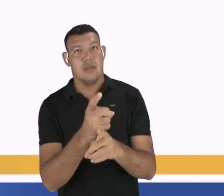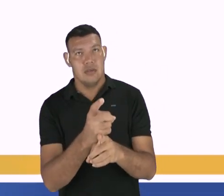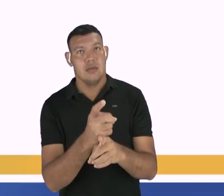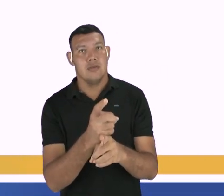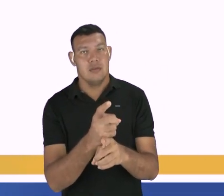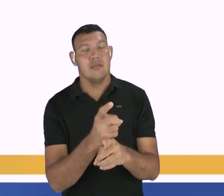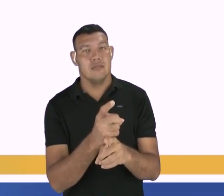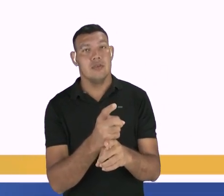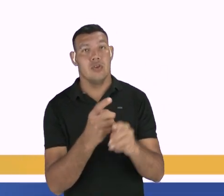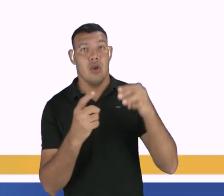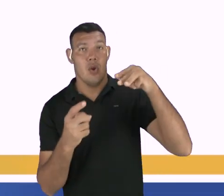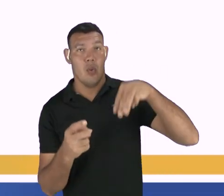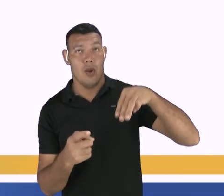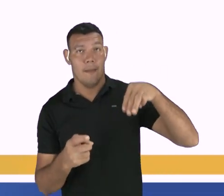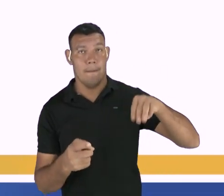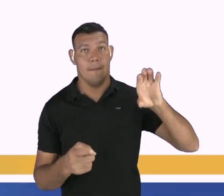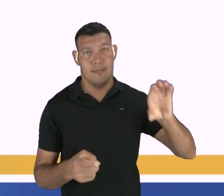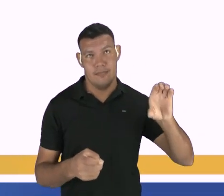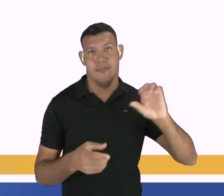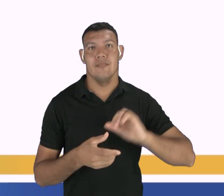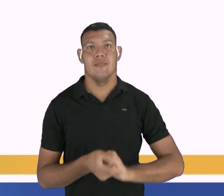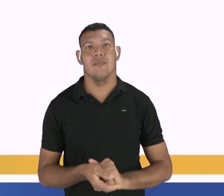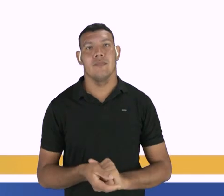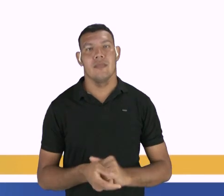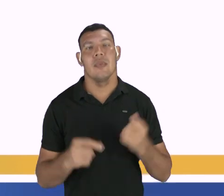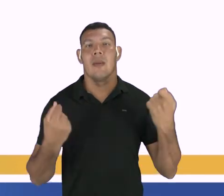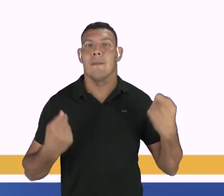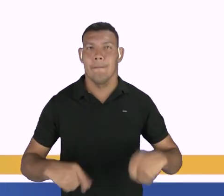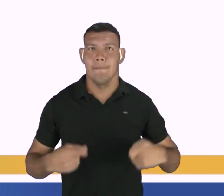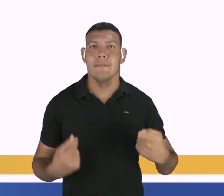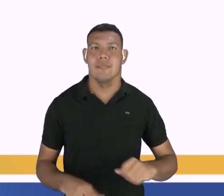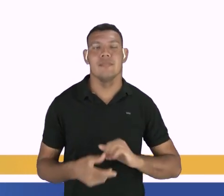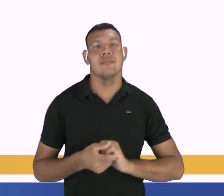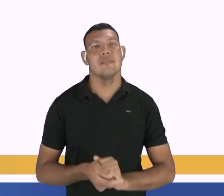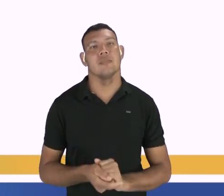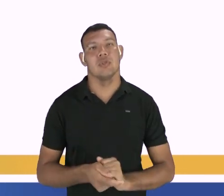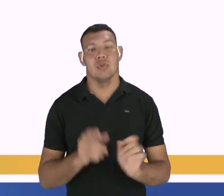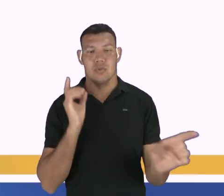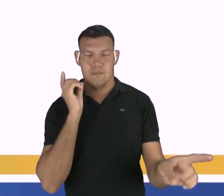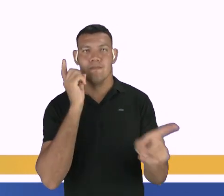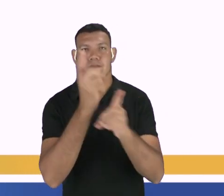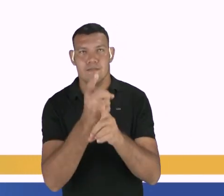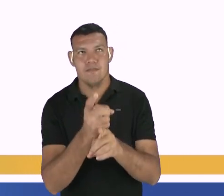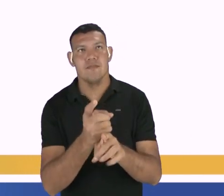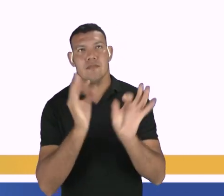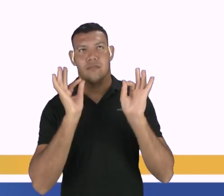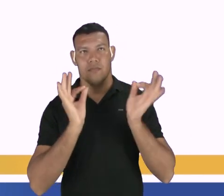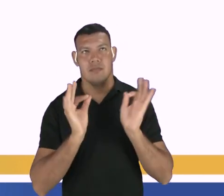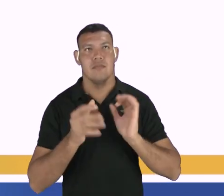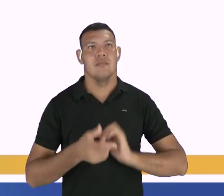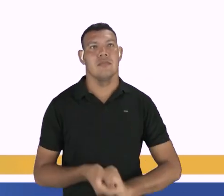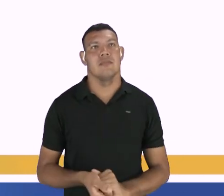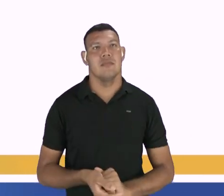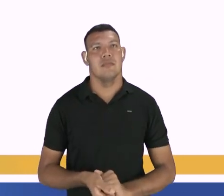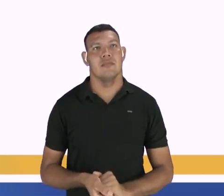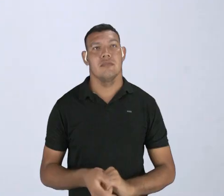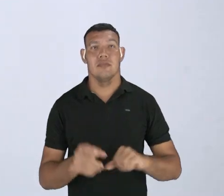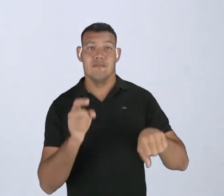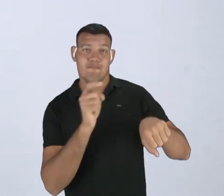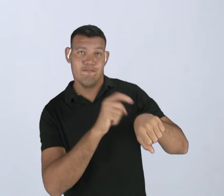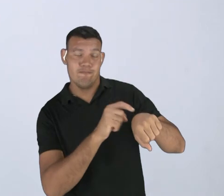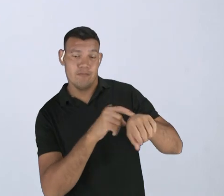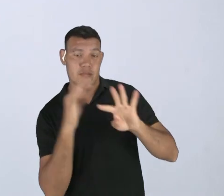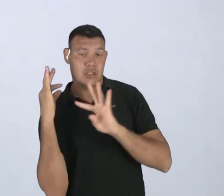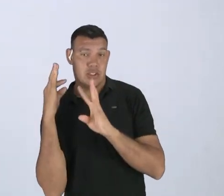mesmo denominador. E aí eu preciso calcular o MMC. Ok? Então,